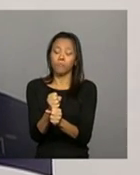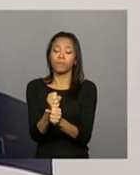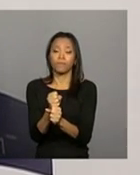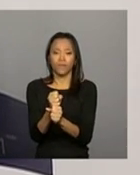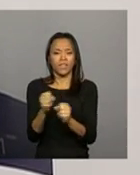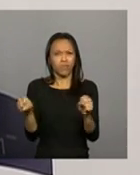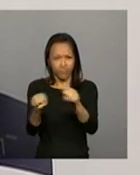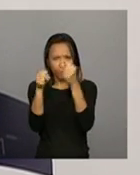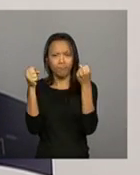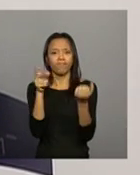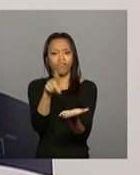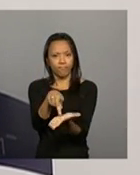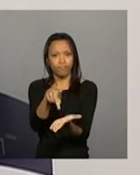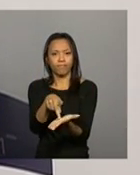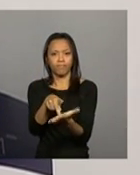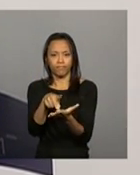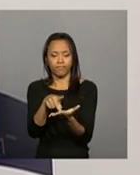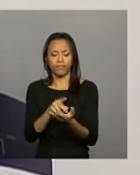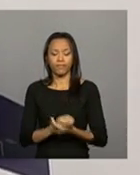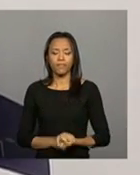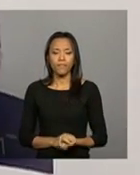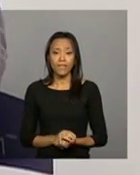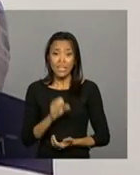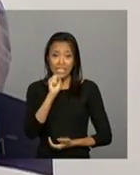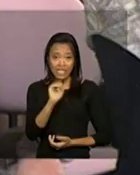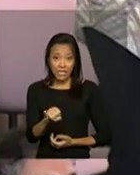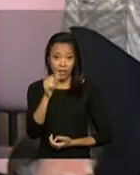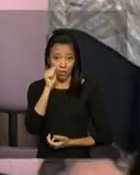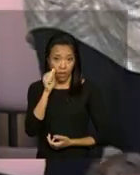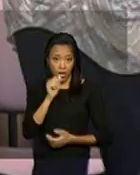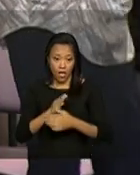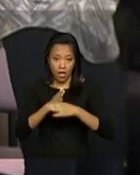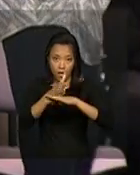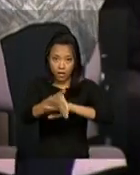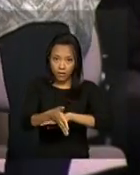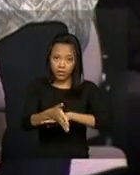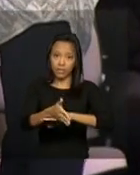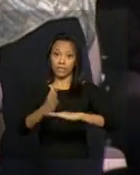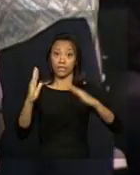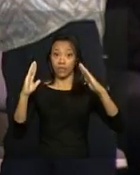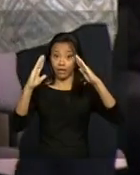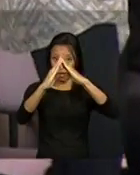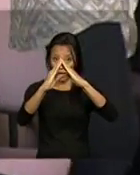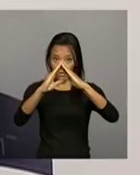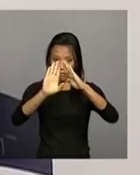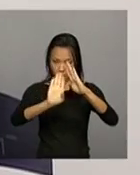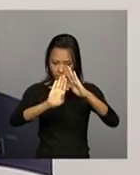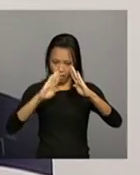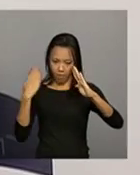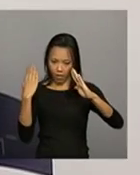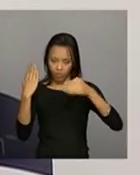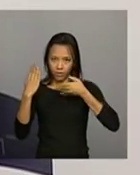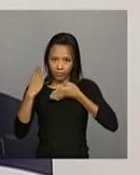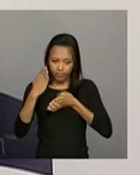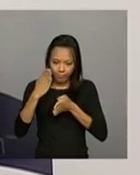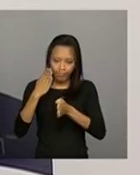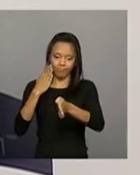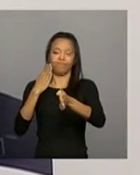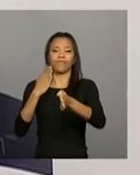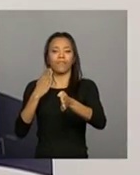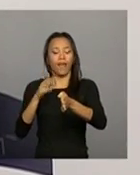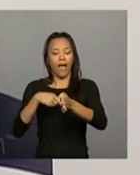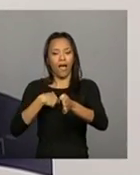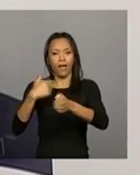desse ciclo da violência. Se ela entra pela porta da frente, no